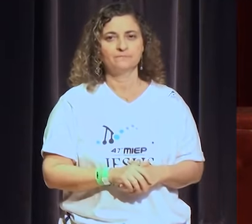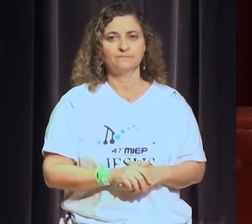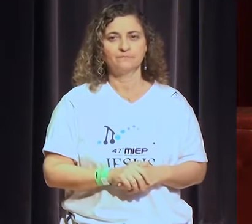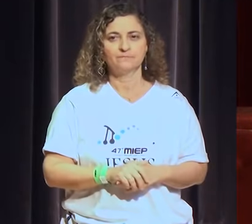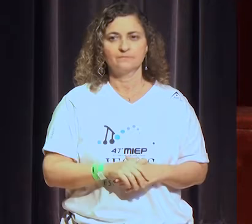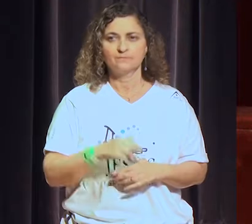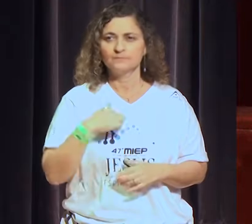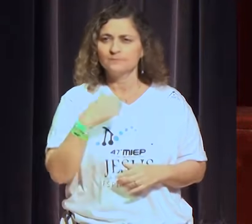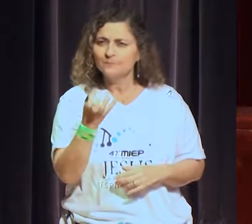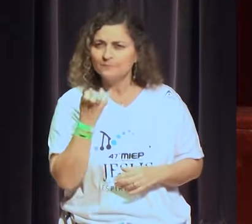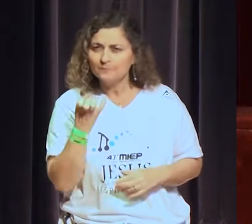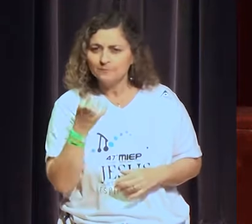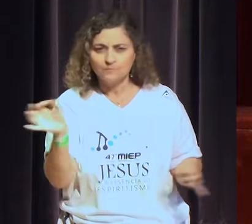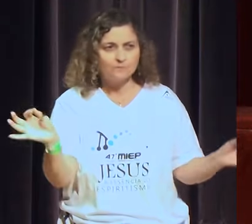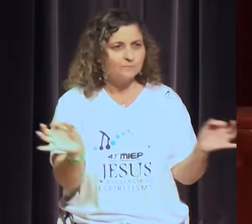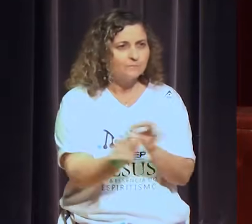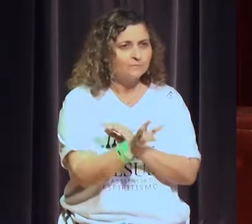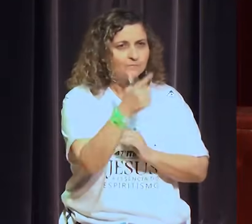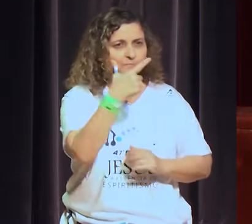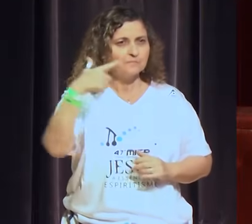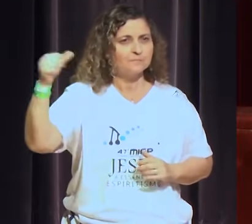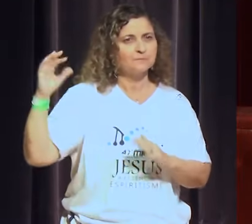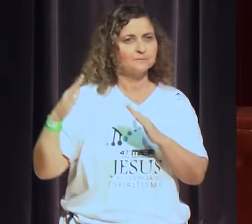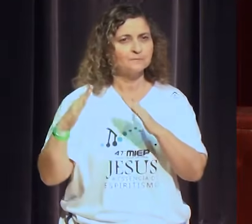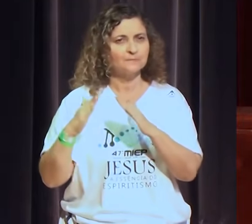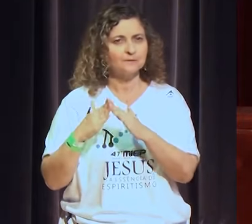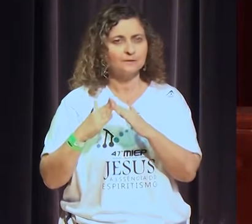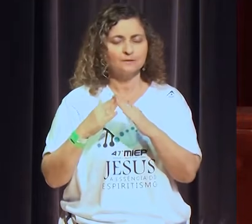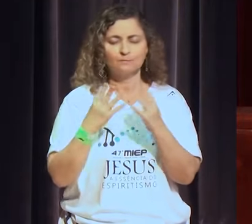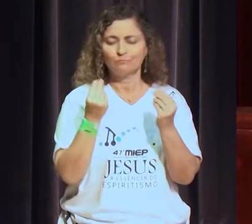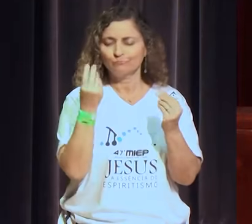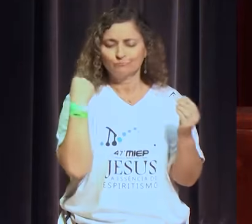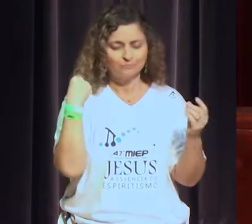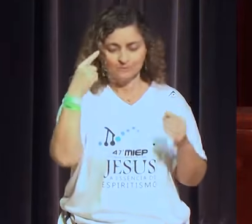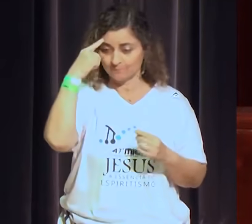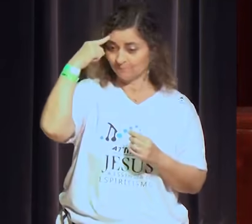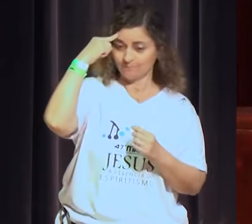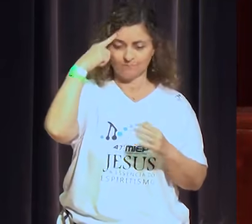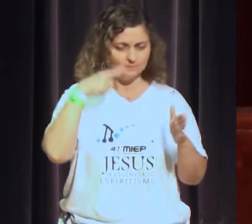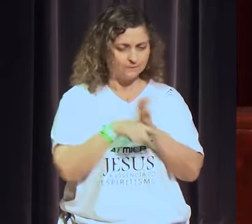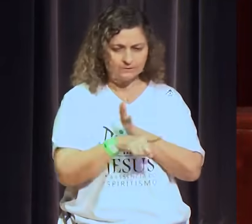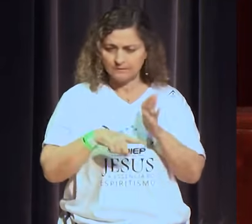Eu quero que você saia daqui com muitas perguntas.